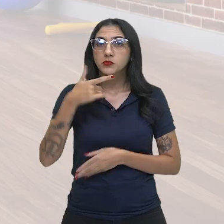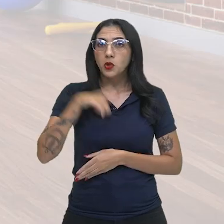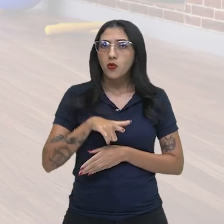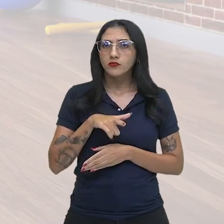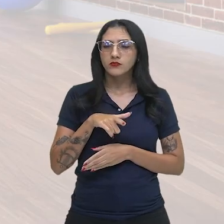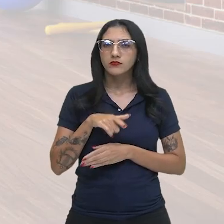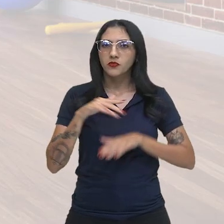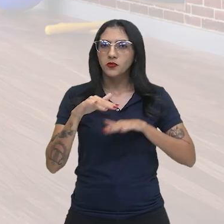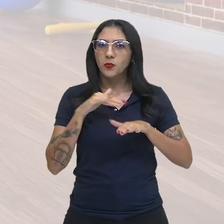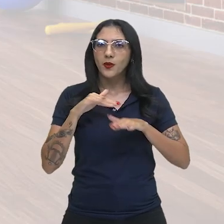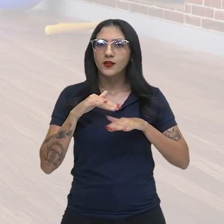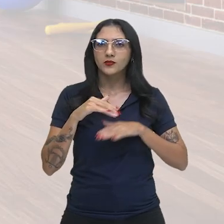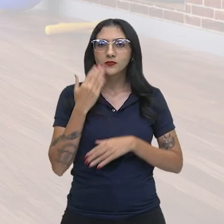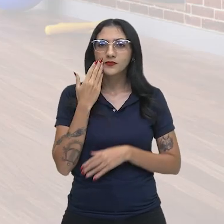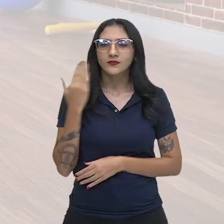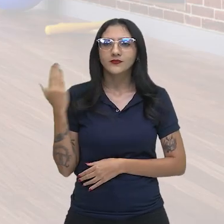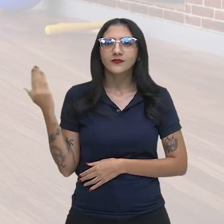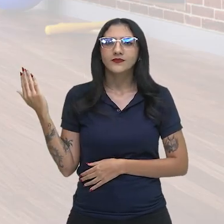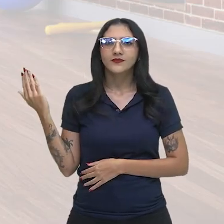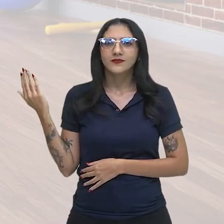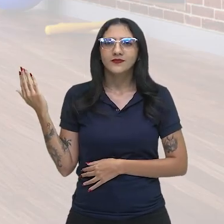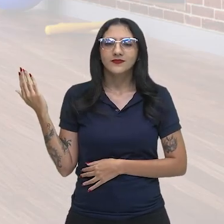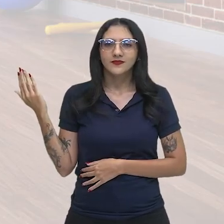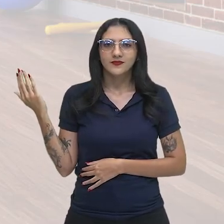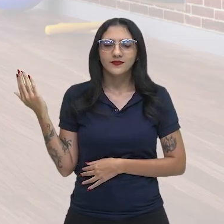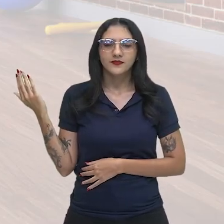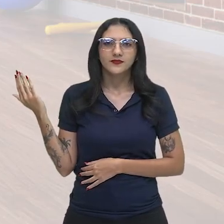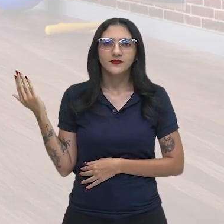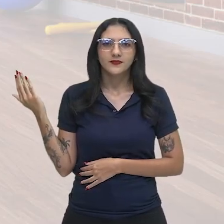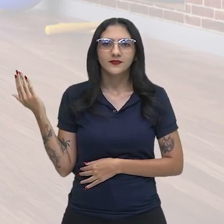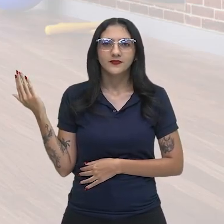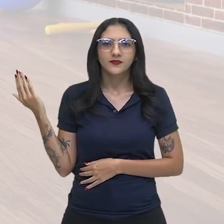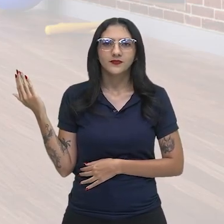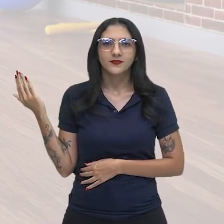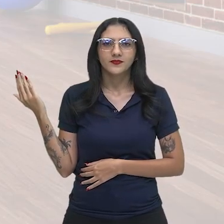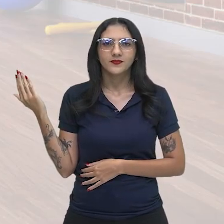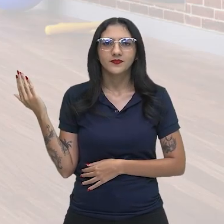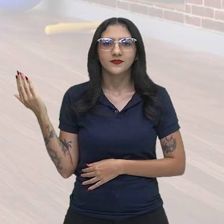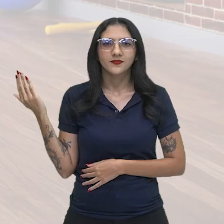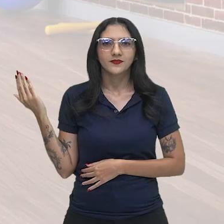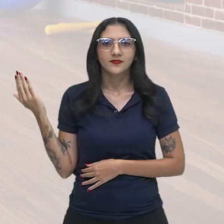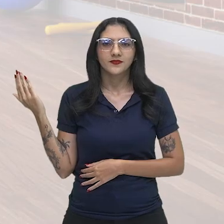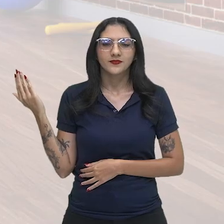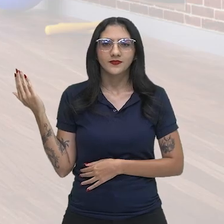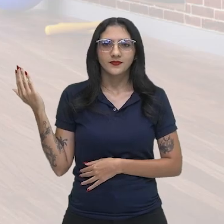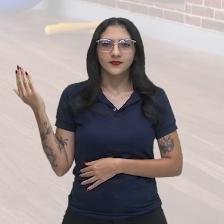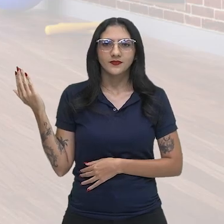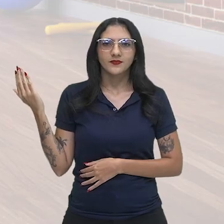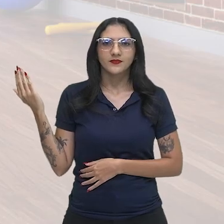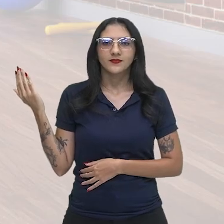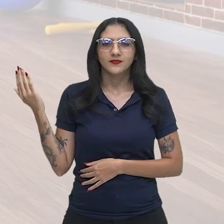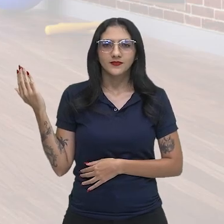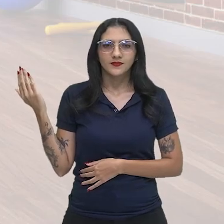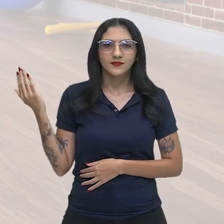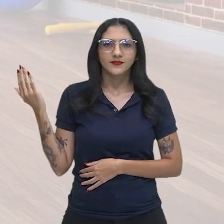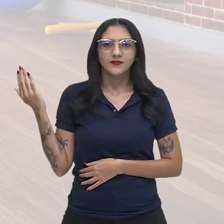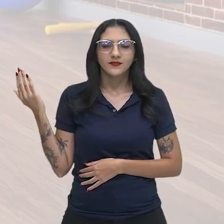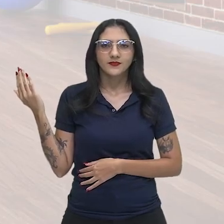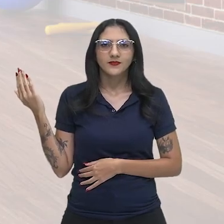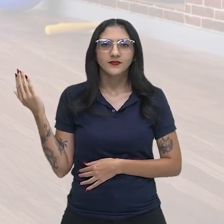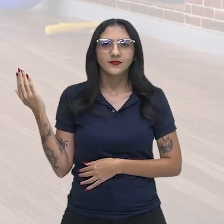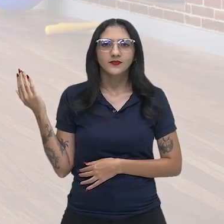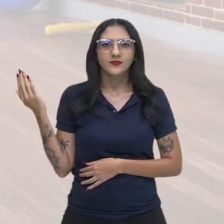lá? Ó, 1, 2, 3, 4, 5, 6,